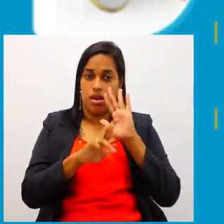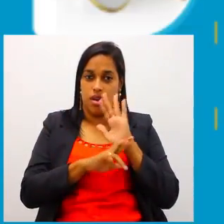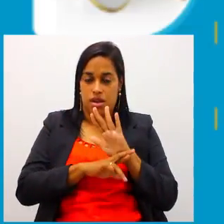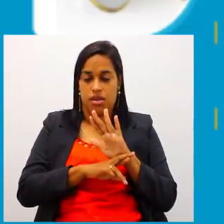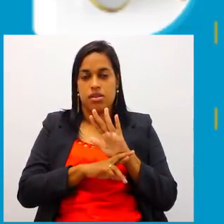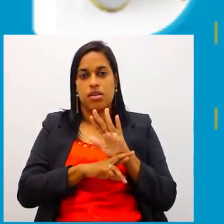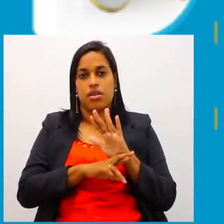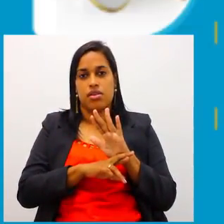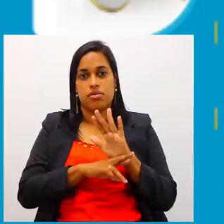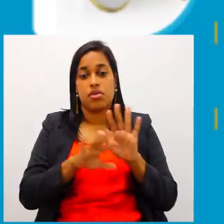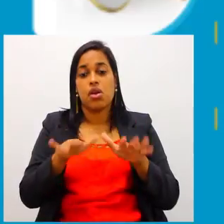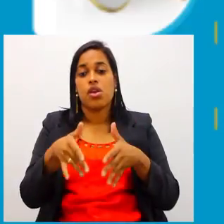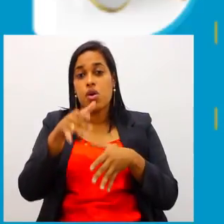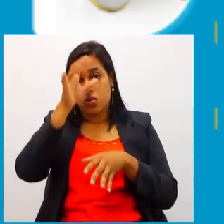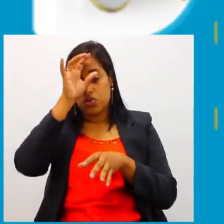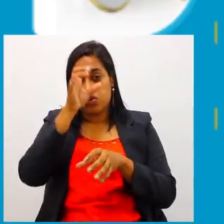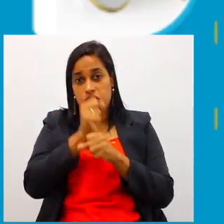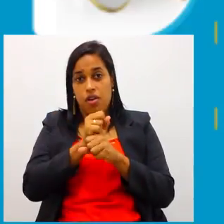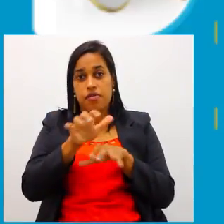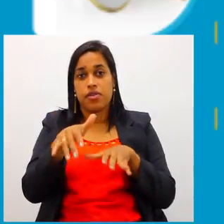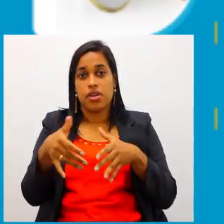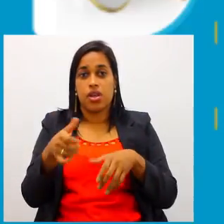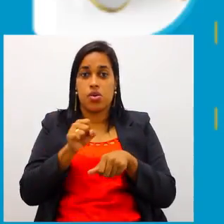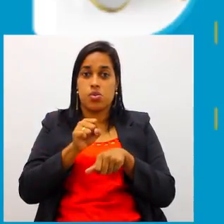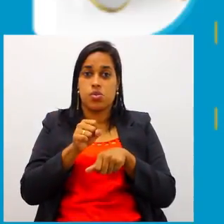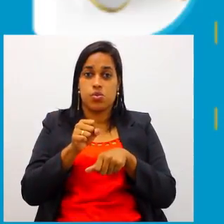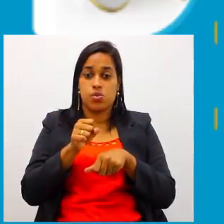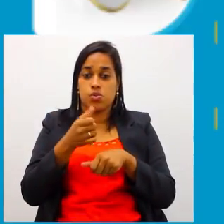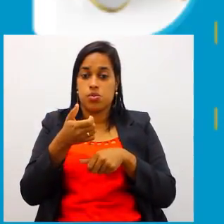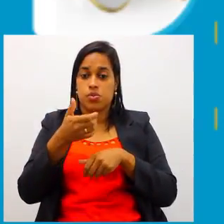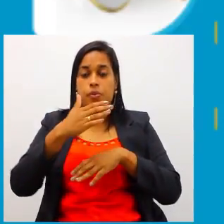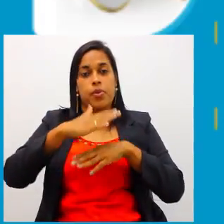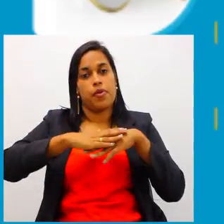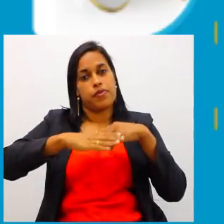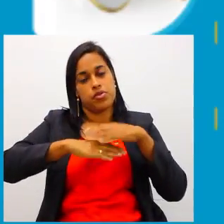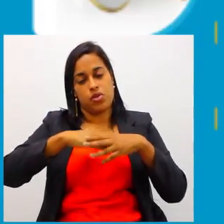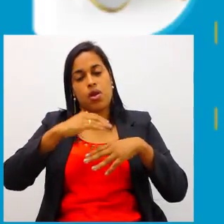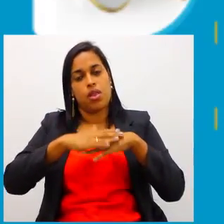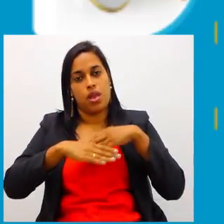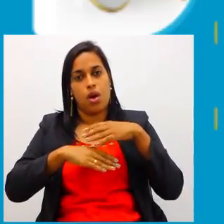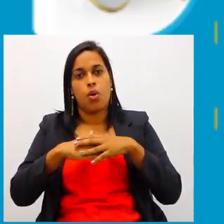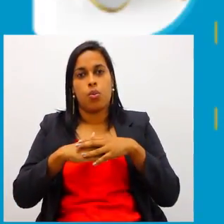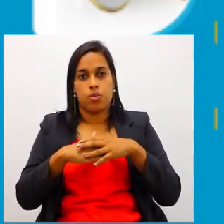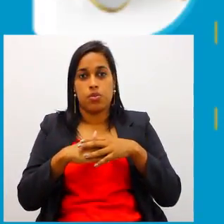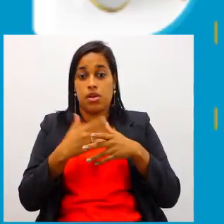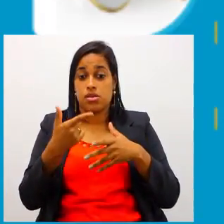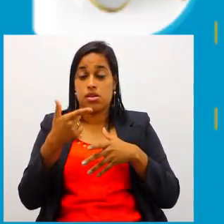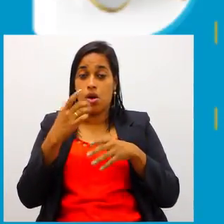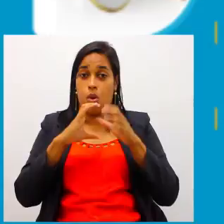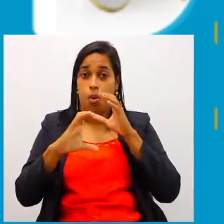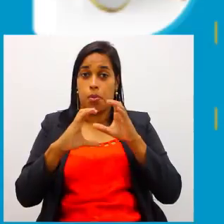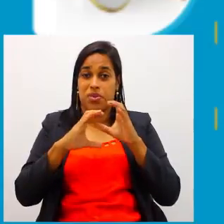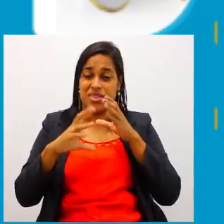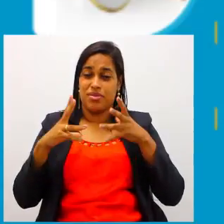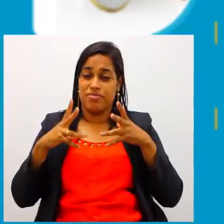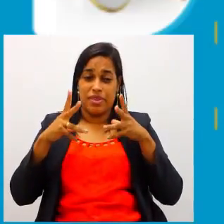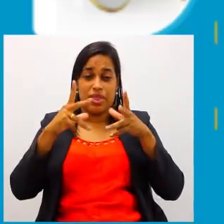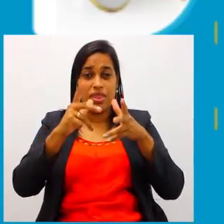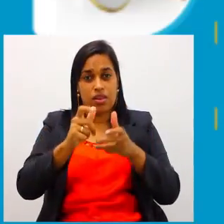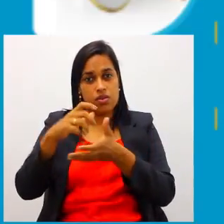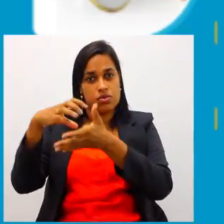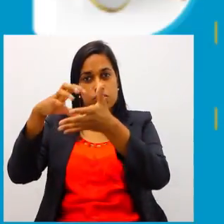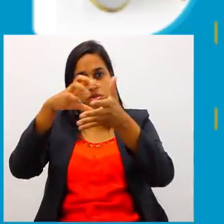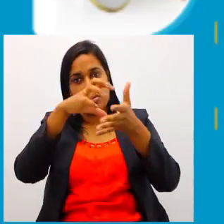ela não está definido quem é o chefe, quem é o subordinado, e ela é aquela comunicação que está em todos os